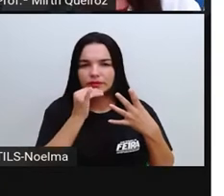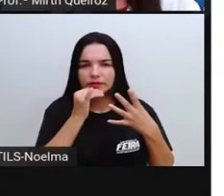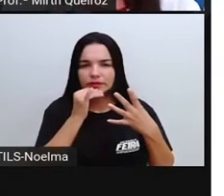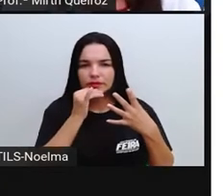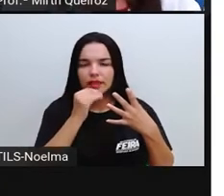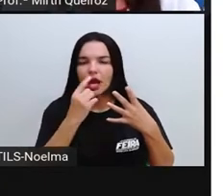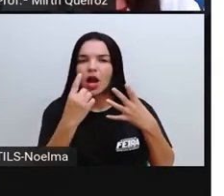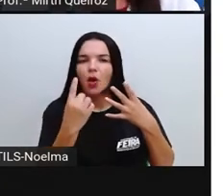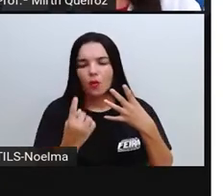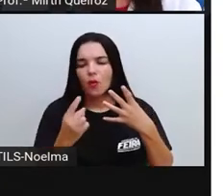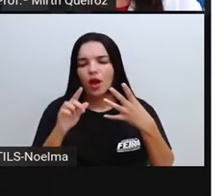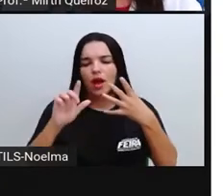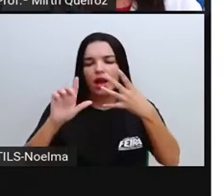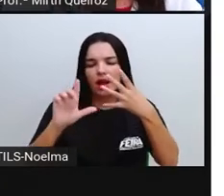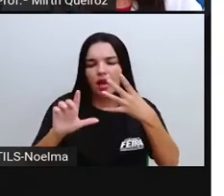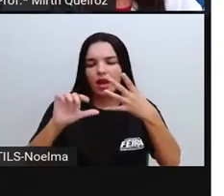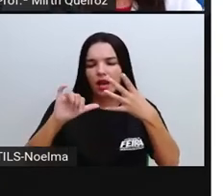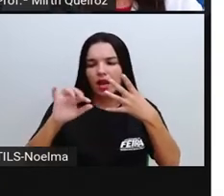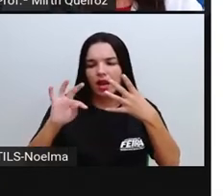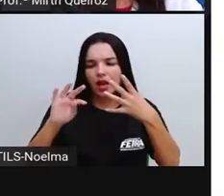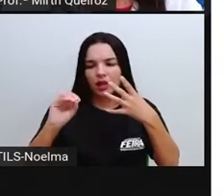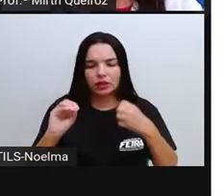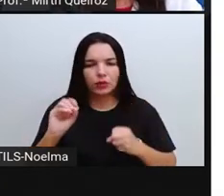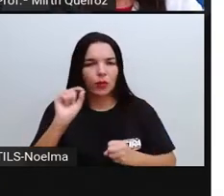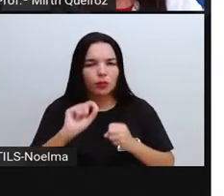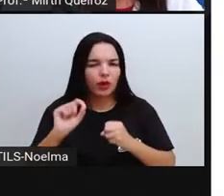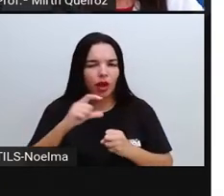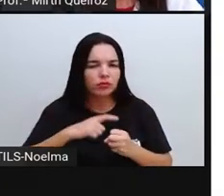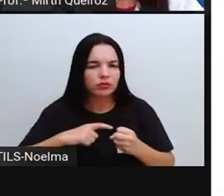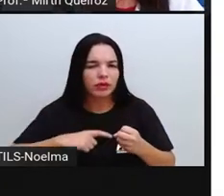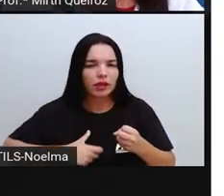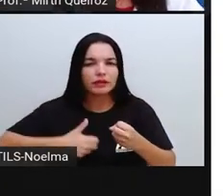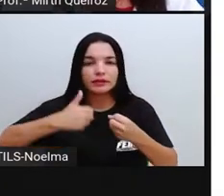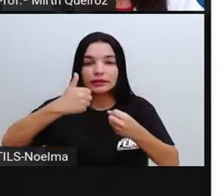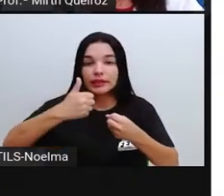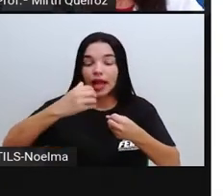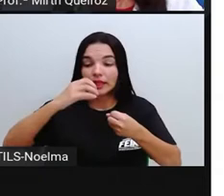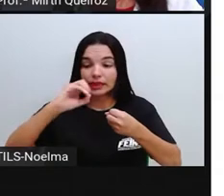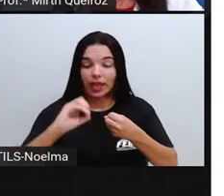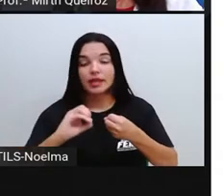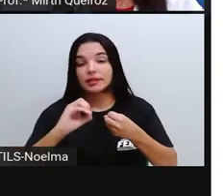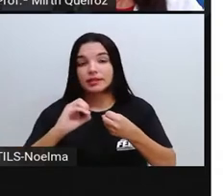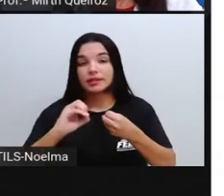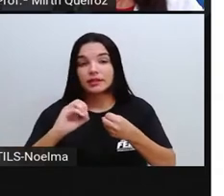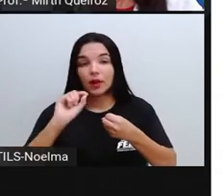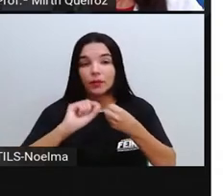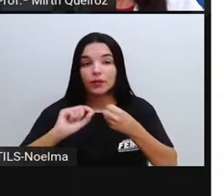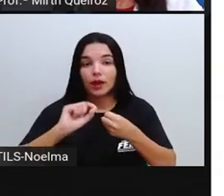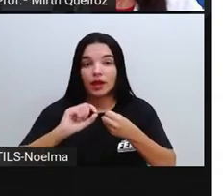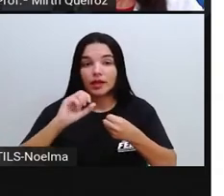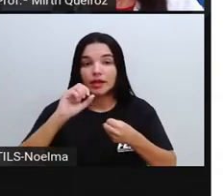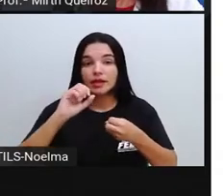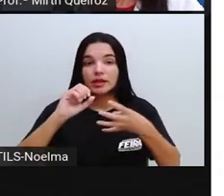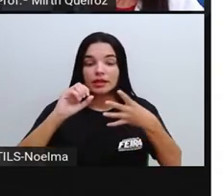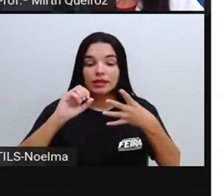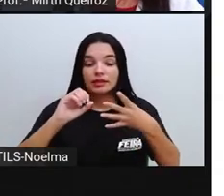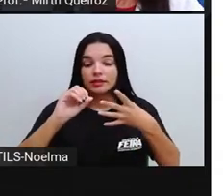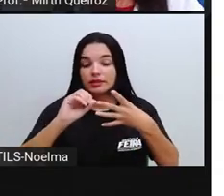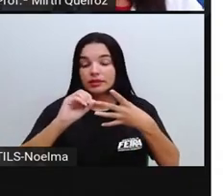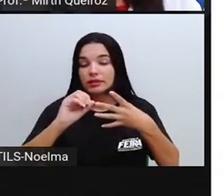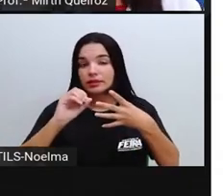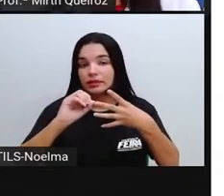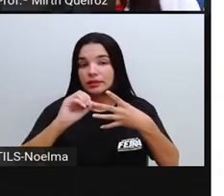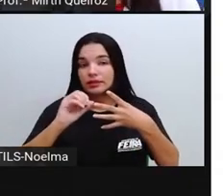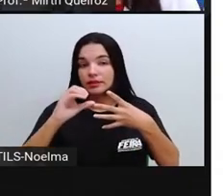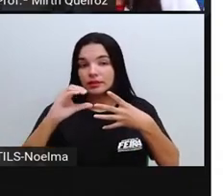mililitros não 1l né 1l ele vai ter dez se litros vai corresponder a 10ml é